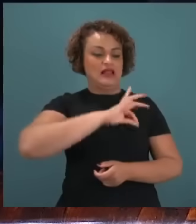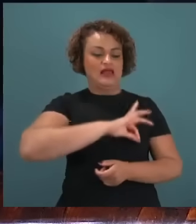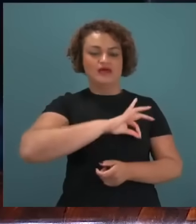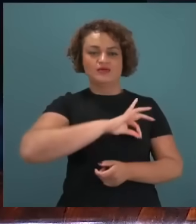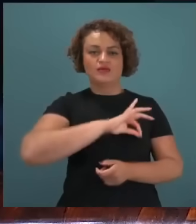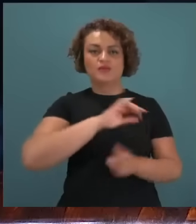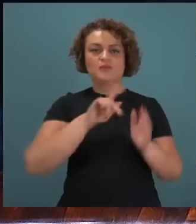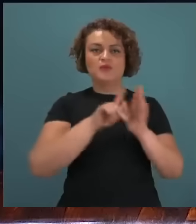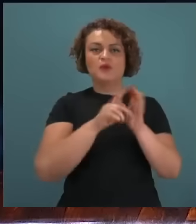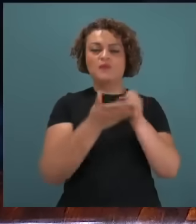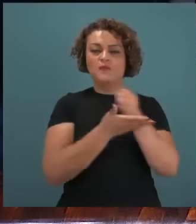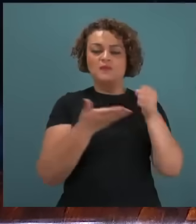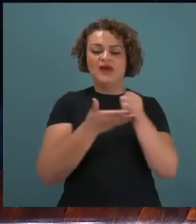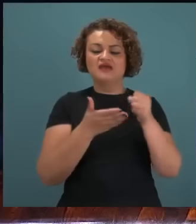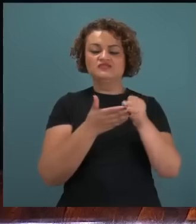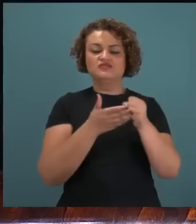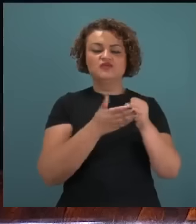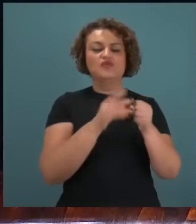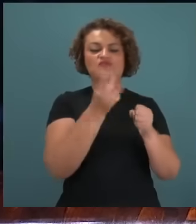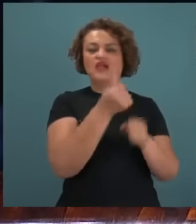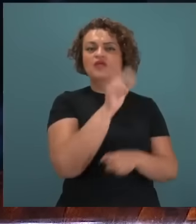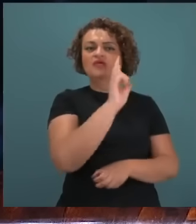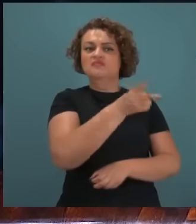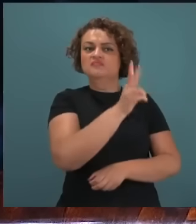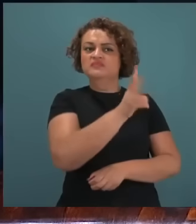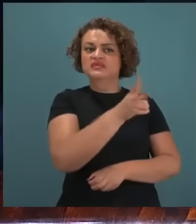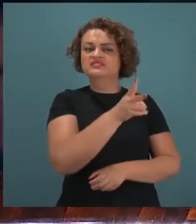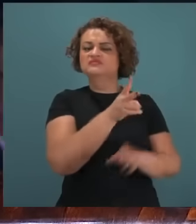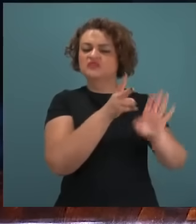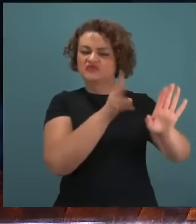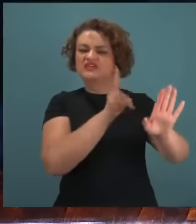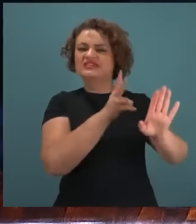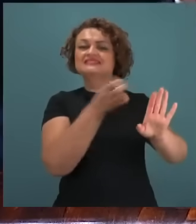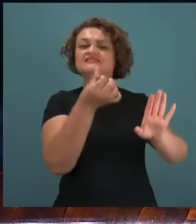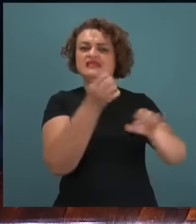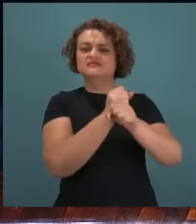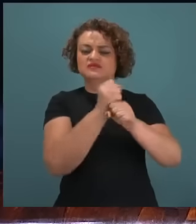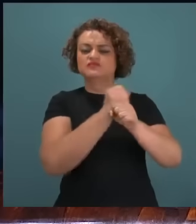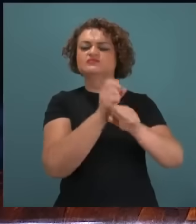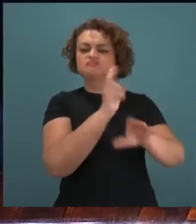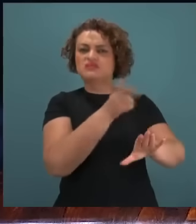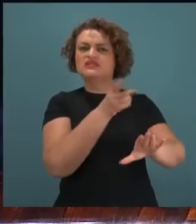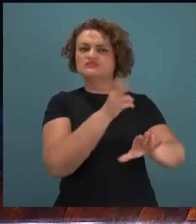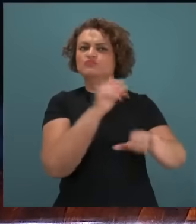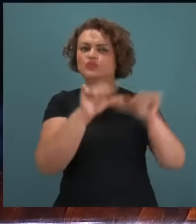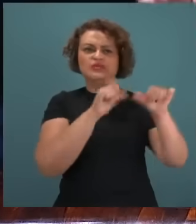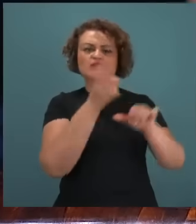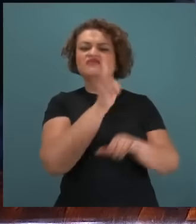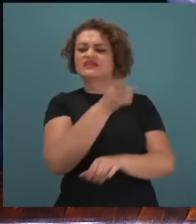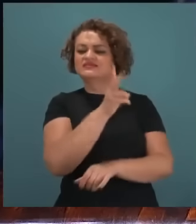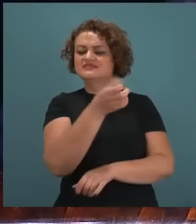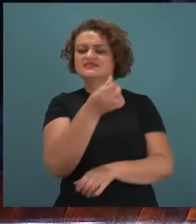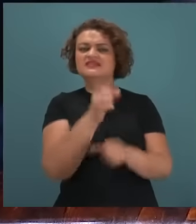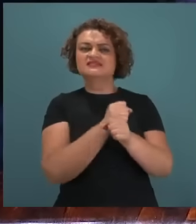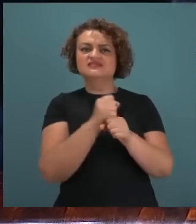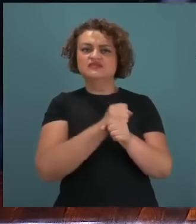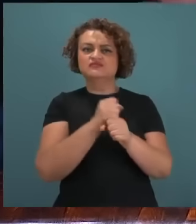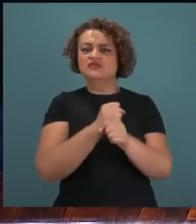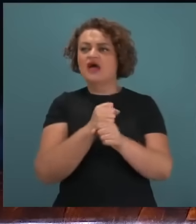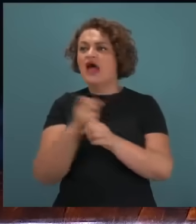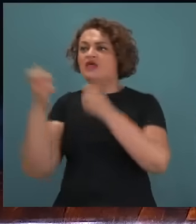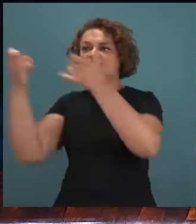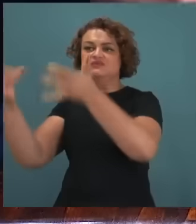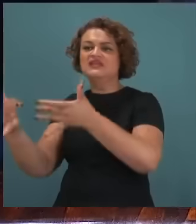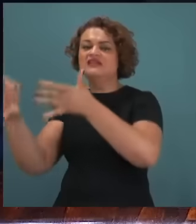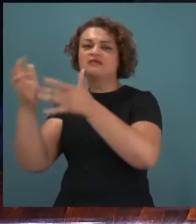mínimo por 6 anos. Congelar o salário mínimo por 6 anos. E tudo que eu falei aqui, eles parece que não